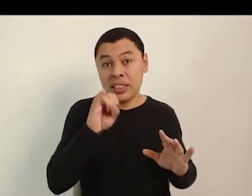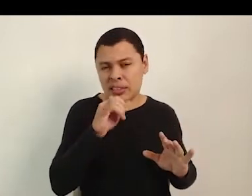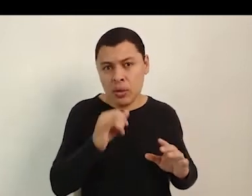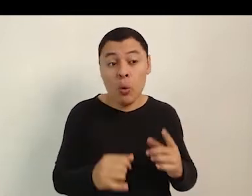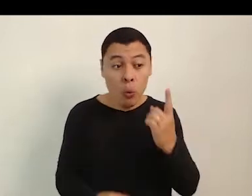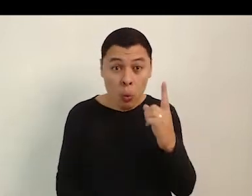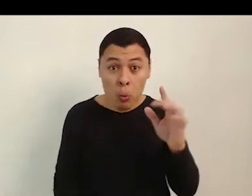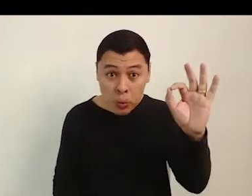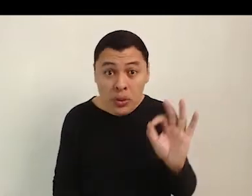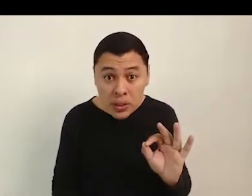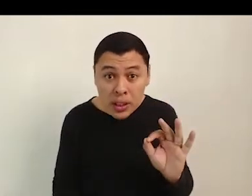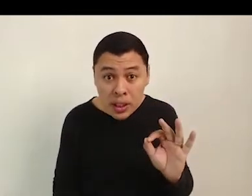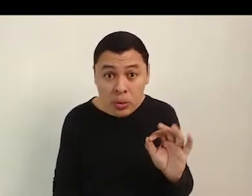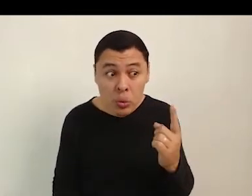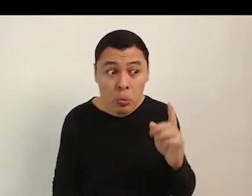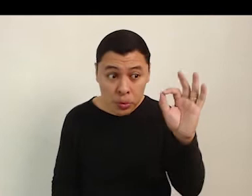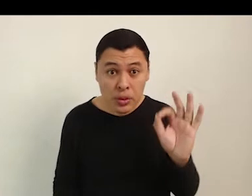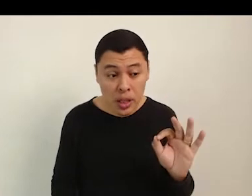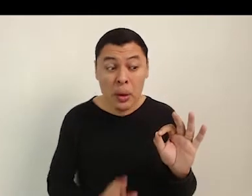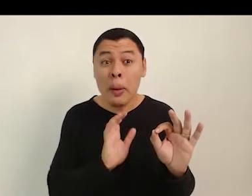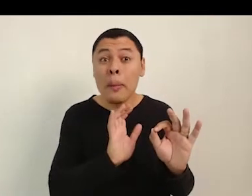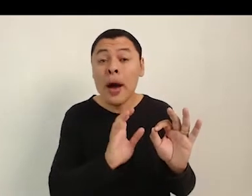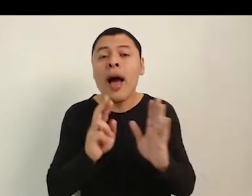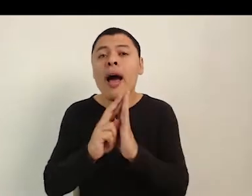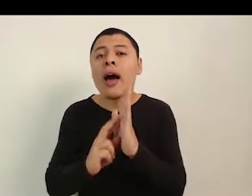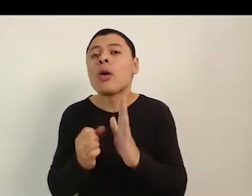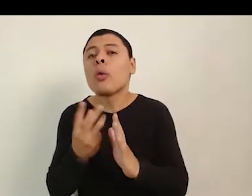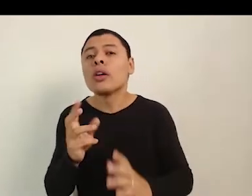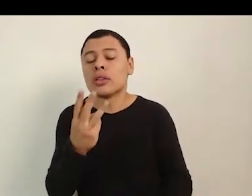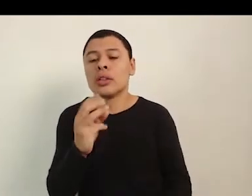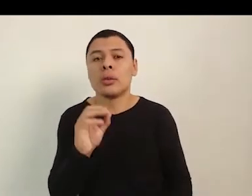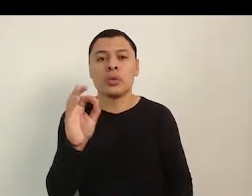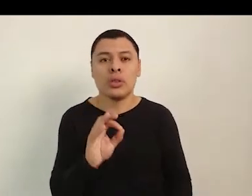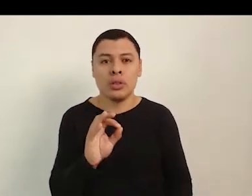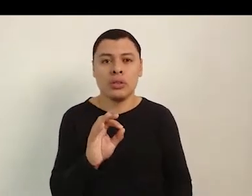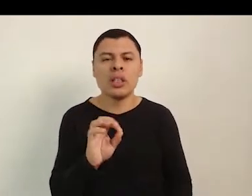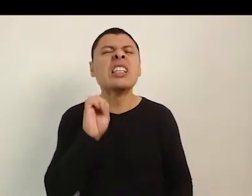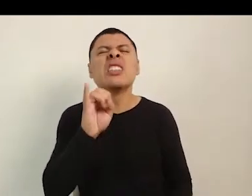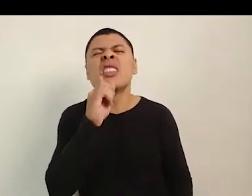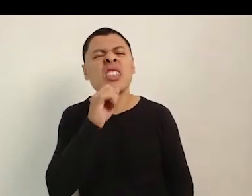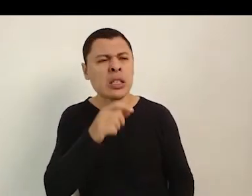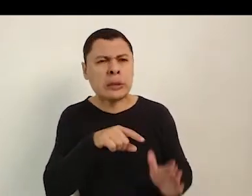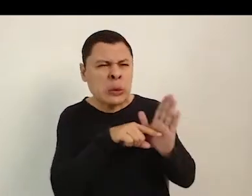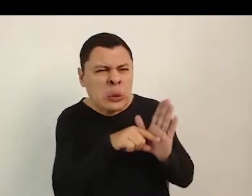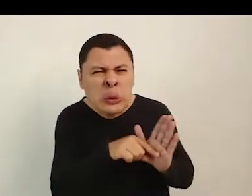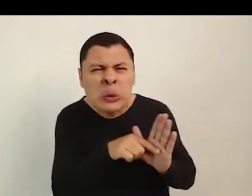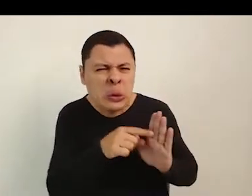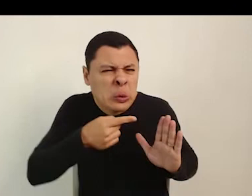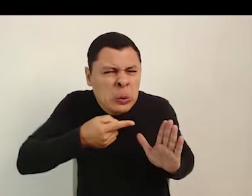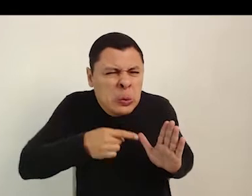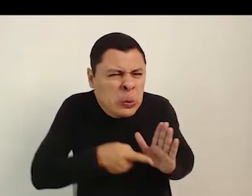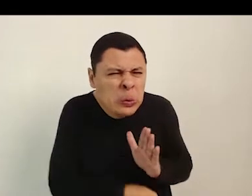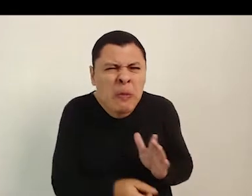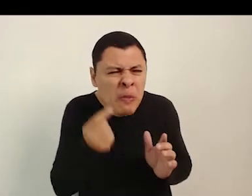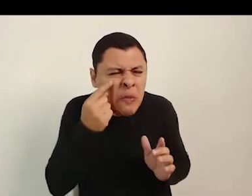que passou em 30% dessas regras, se fosse 100%, se a gente aplicasse todas elas na sua totalidade, será que